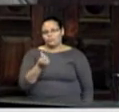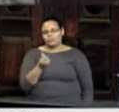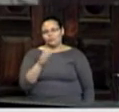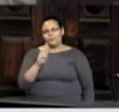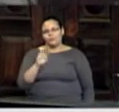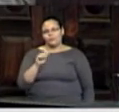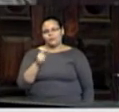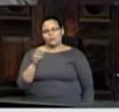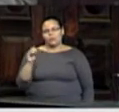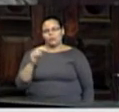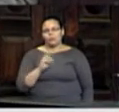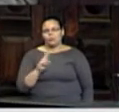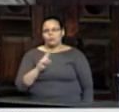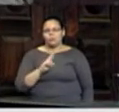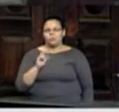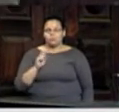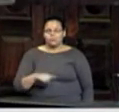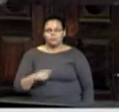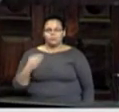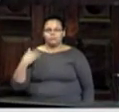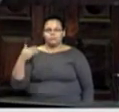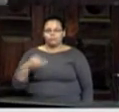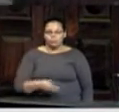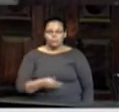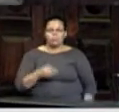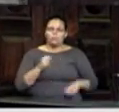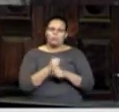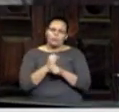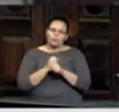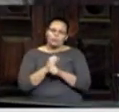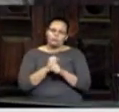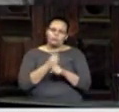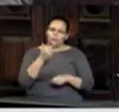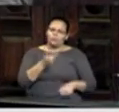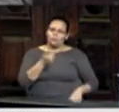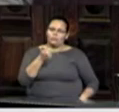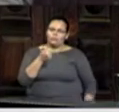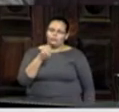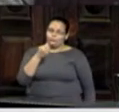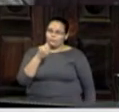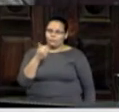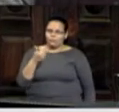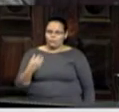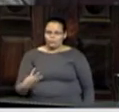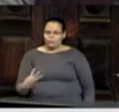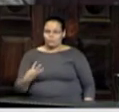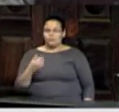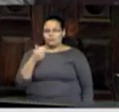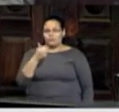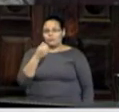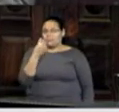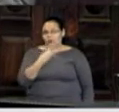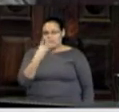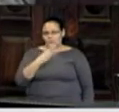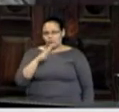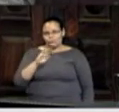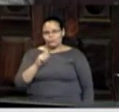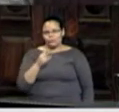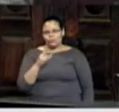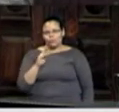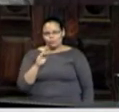reais é o orçamento para uma prefeitura que chegou no ano de 2014 com 3 bilhões e de uma